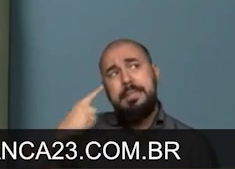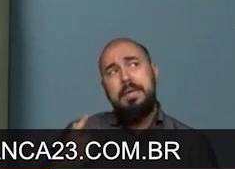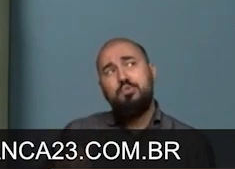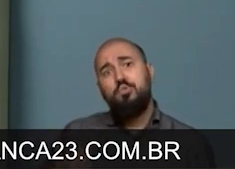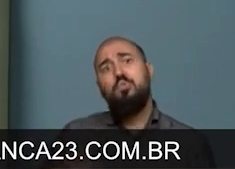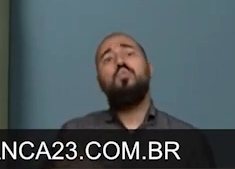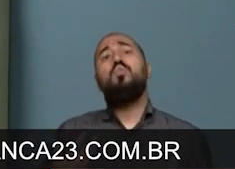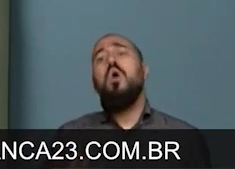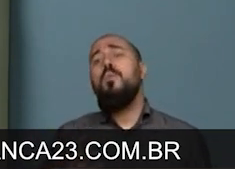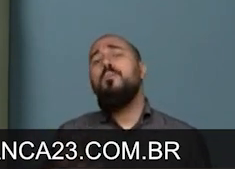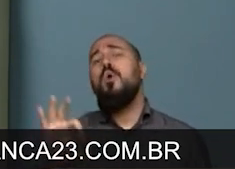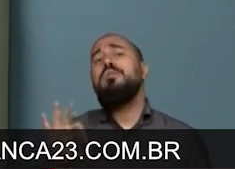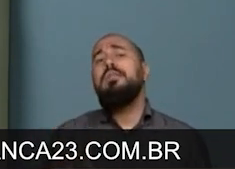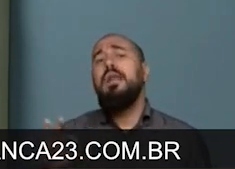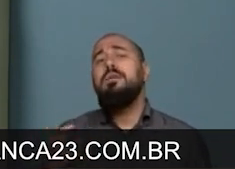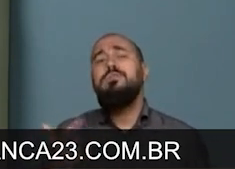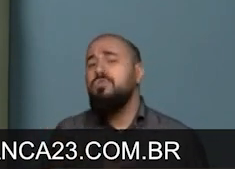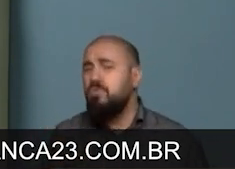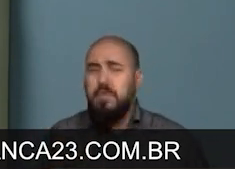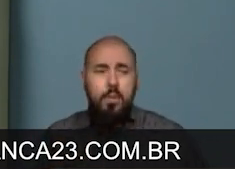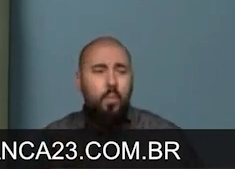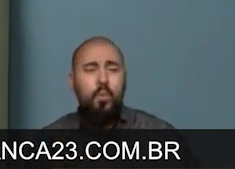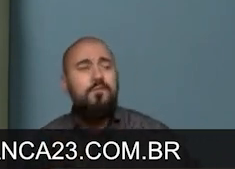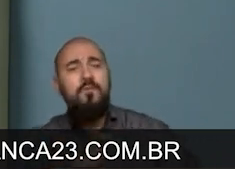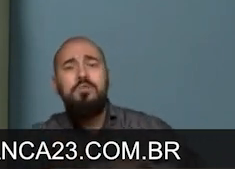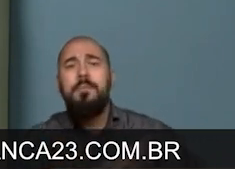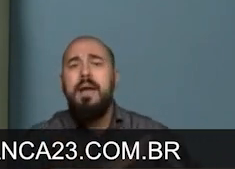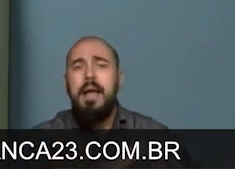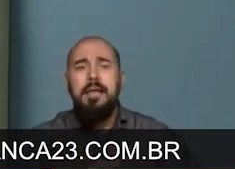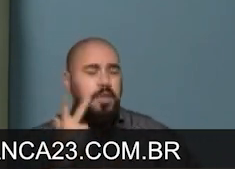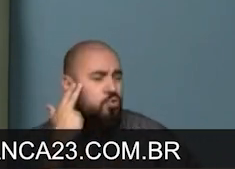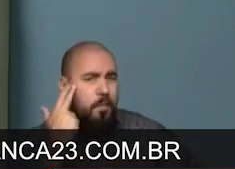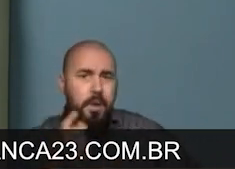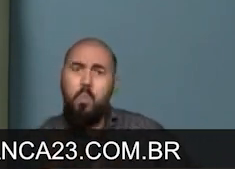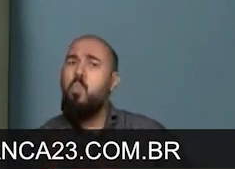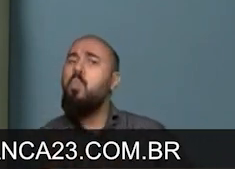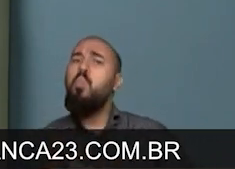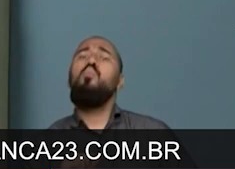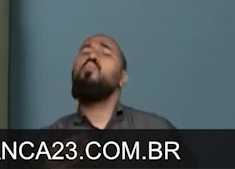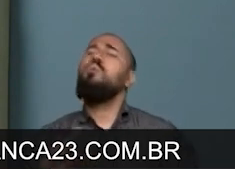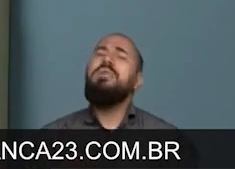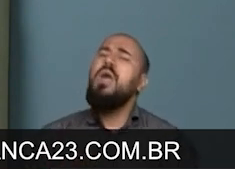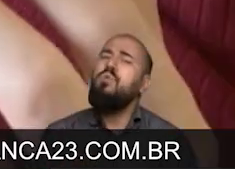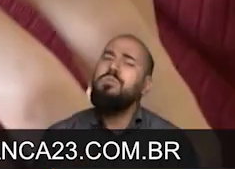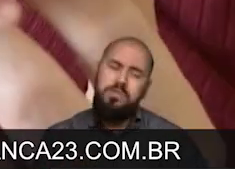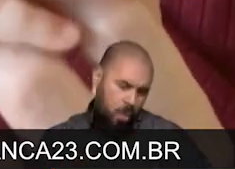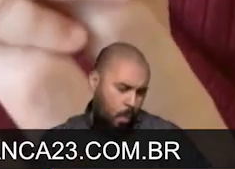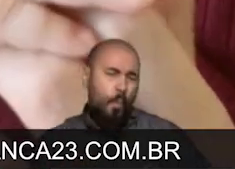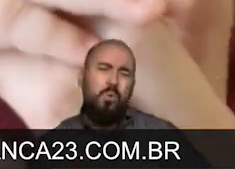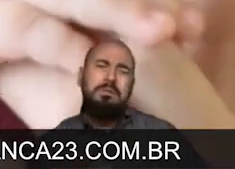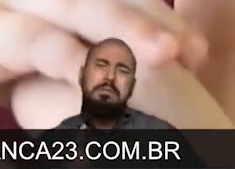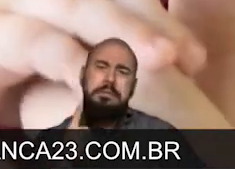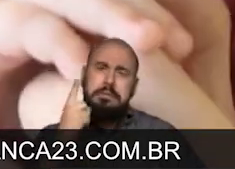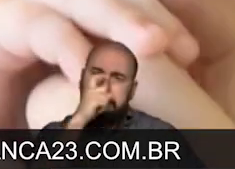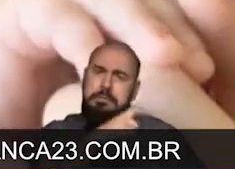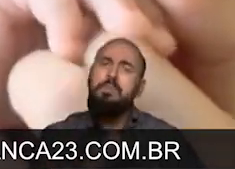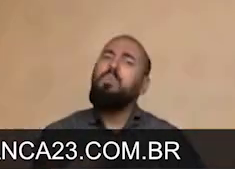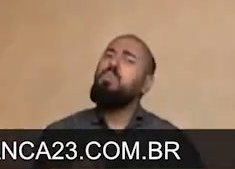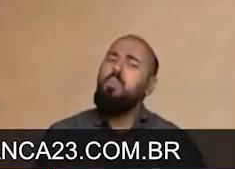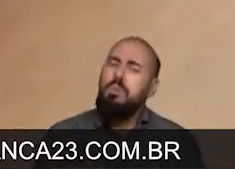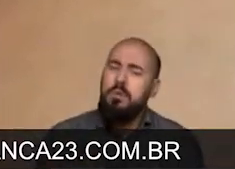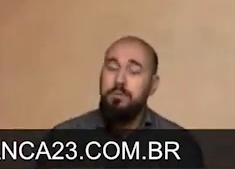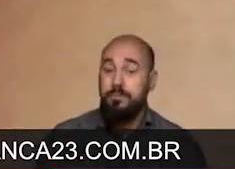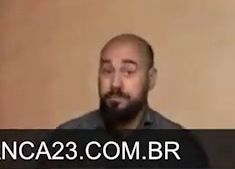porcento que não saem amamentando. O que, que aconteceu? O que foi o fator? A Organização Mundial da